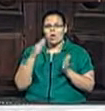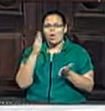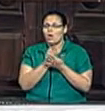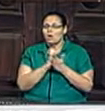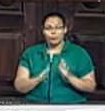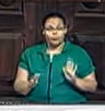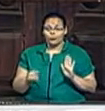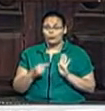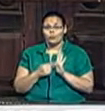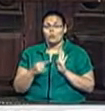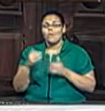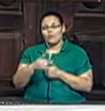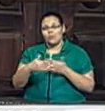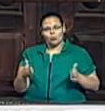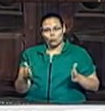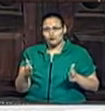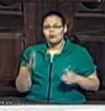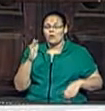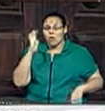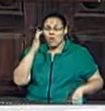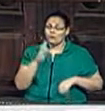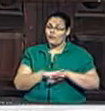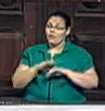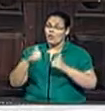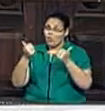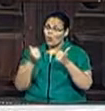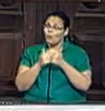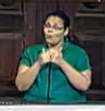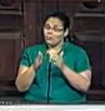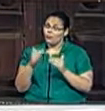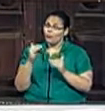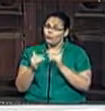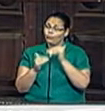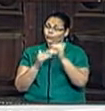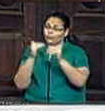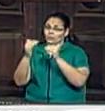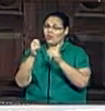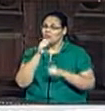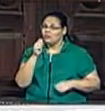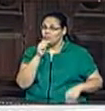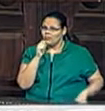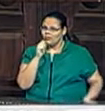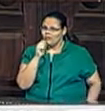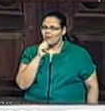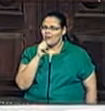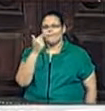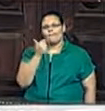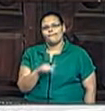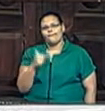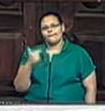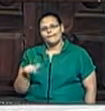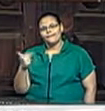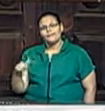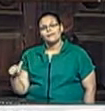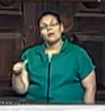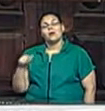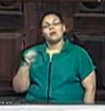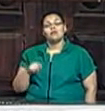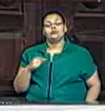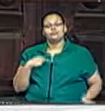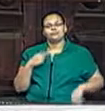Acabou o bojo do pacote e eu acho melhor recomeçar esse processo sem esgaçar ainda mais o tecido social